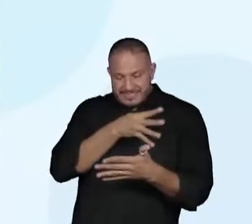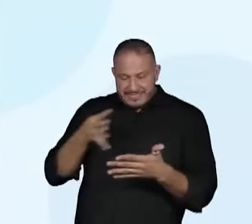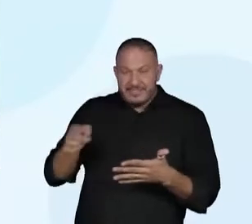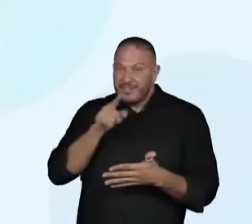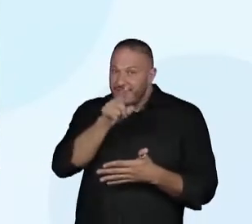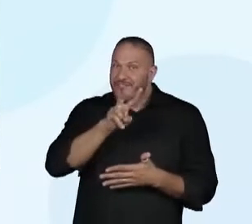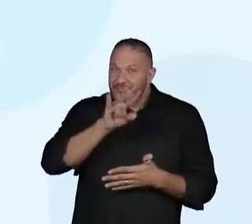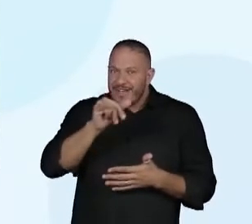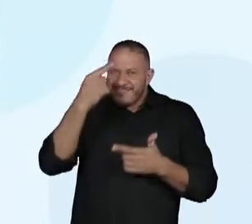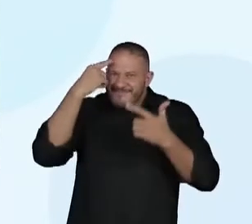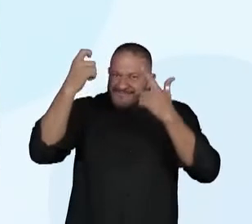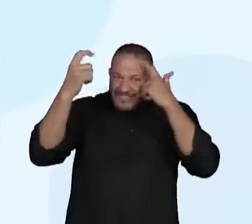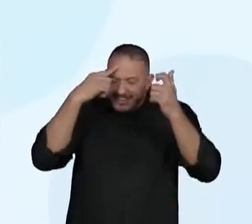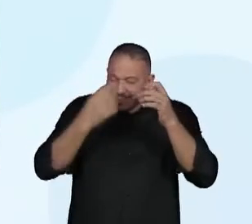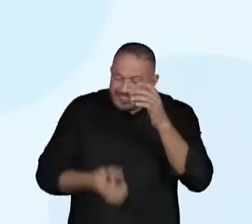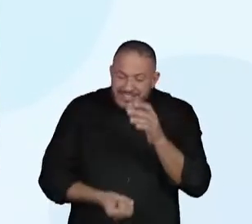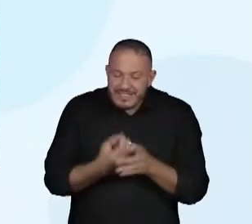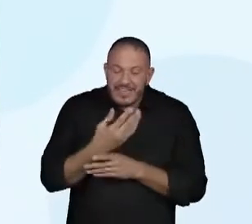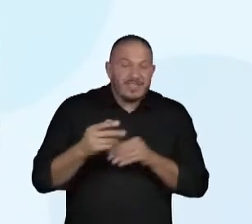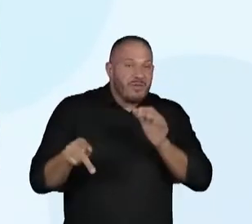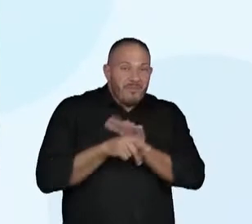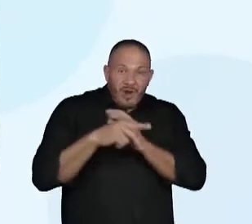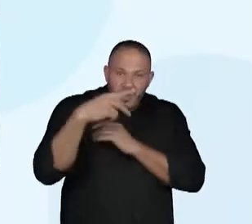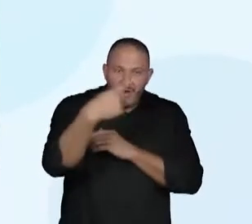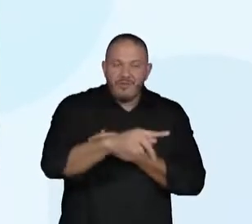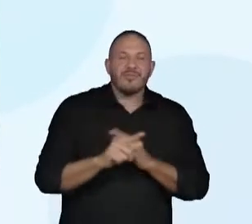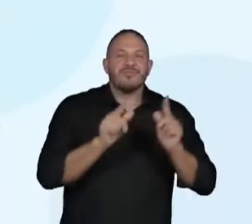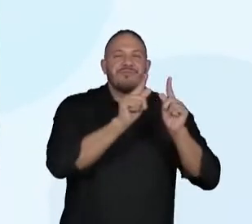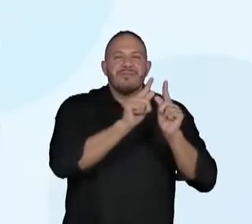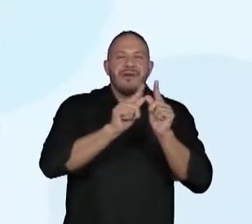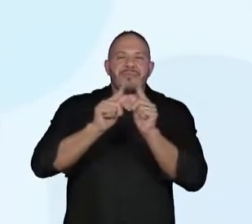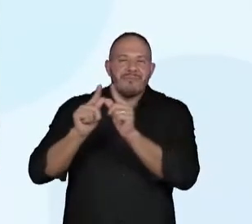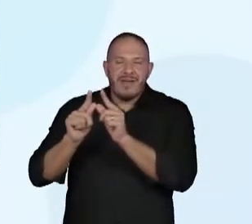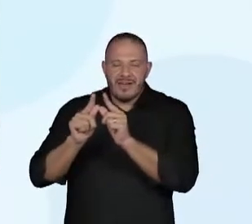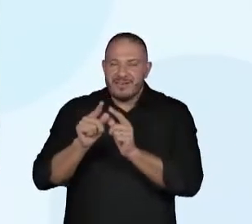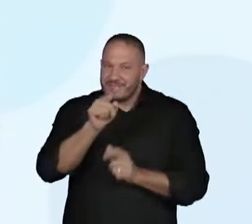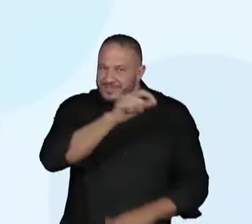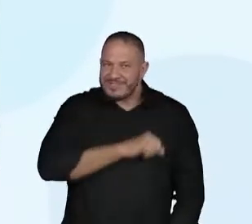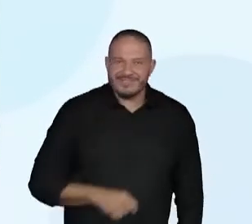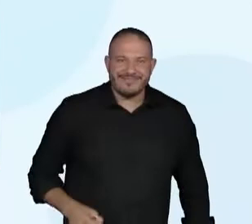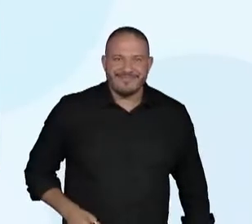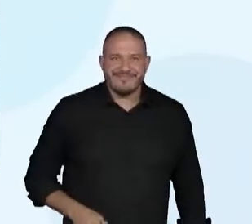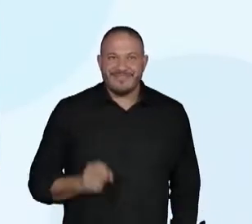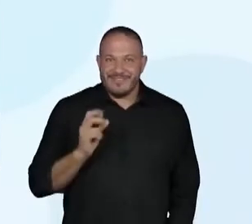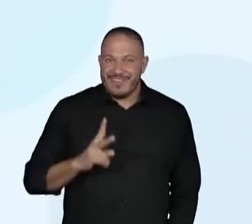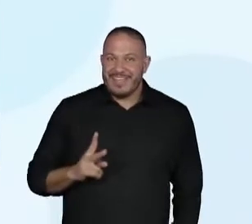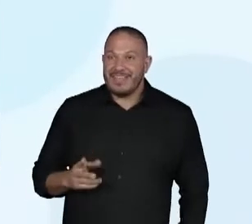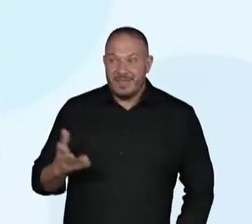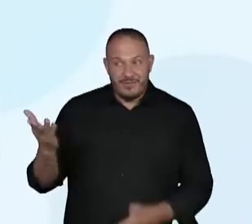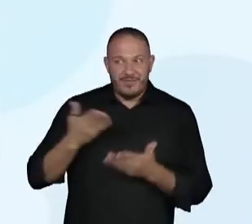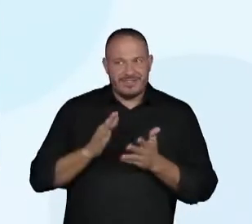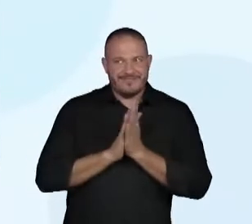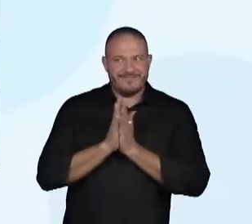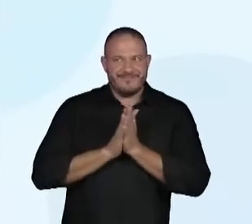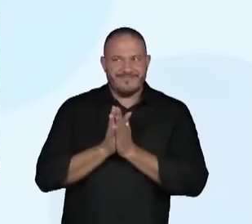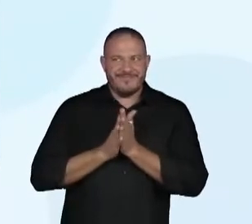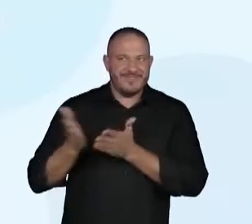vocês vão criar o seu próprio pixel art, tá bom? Vou vir preparada, professora Venha Ju.